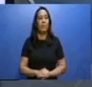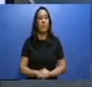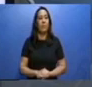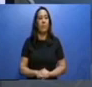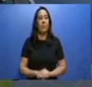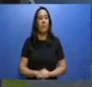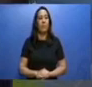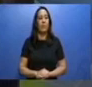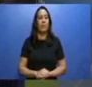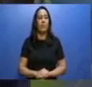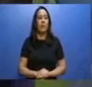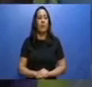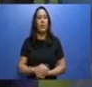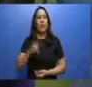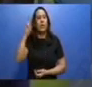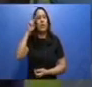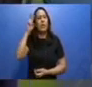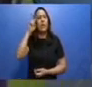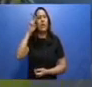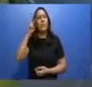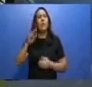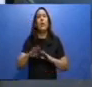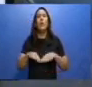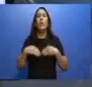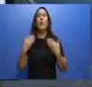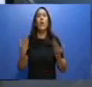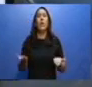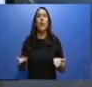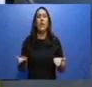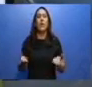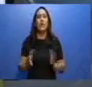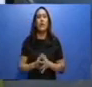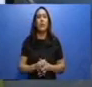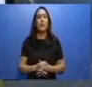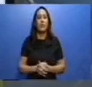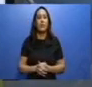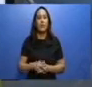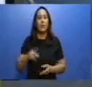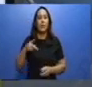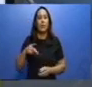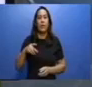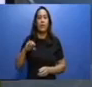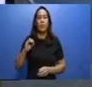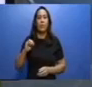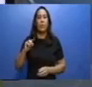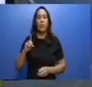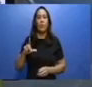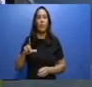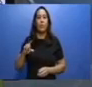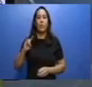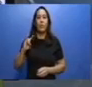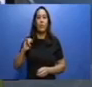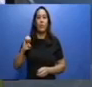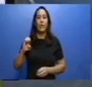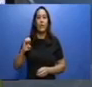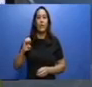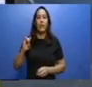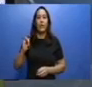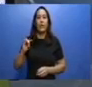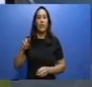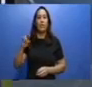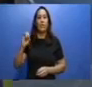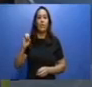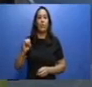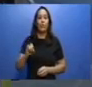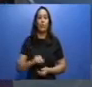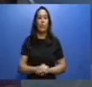escultura lembra qual poliedro? Poliedro tá falando agora, hein? Lembra dos poliedros da